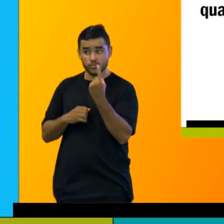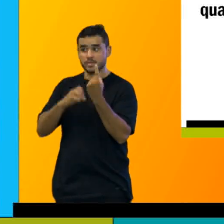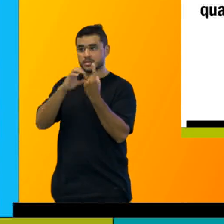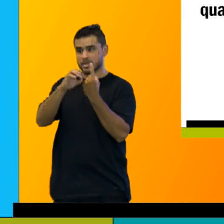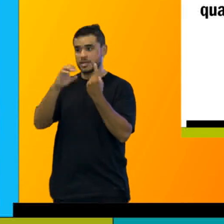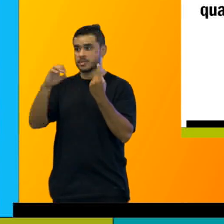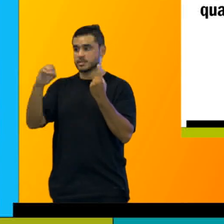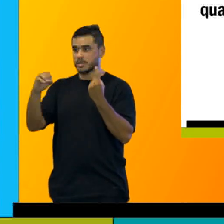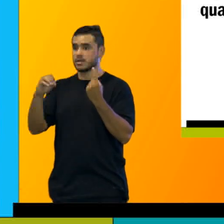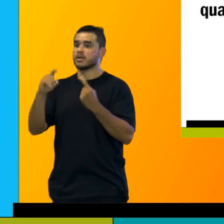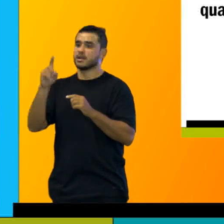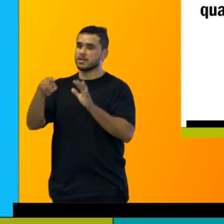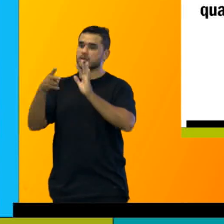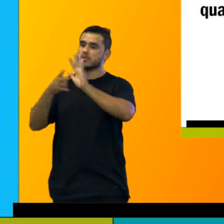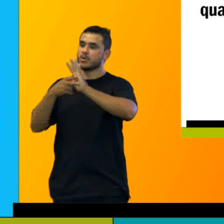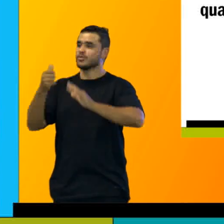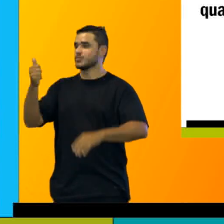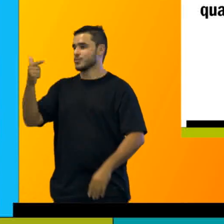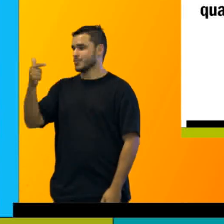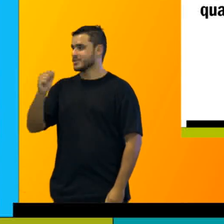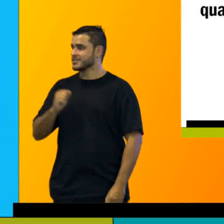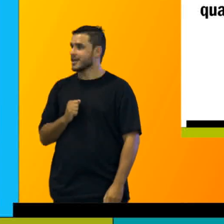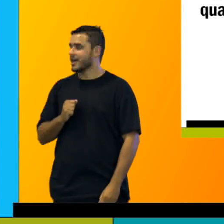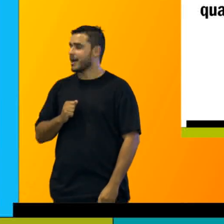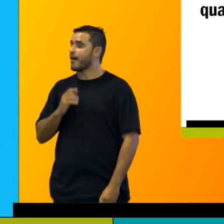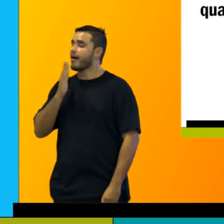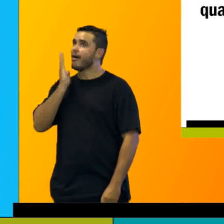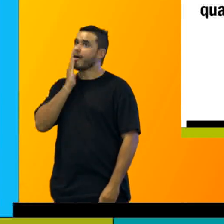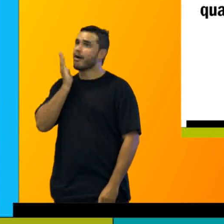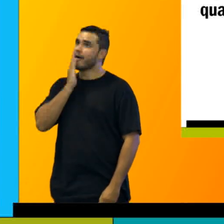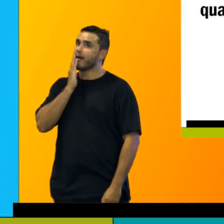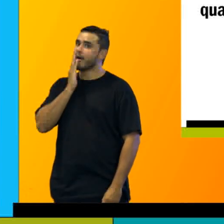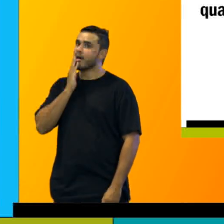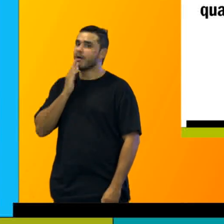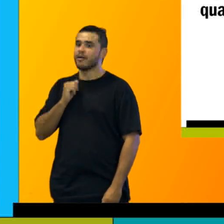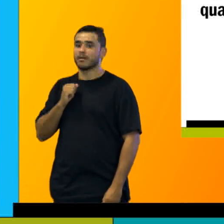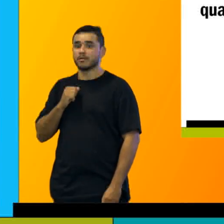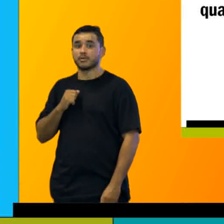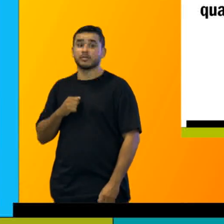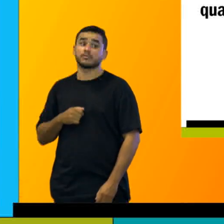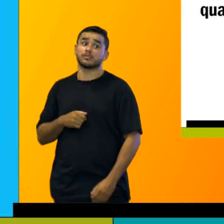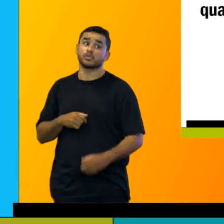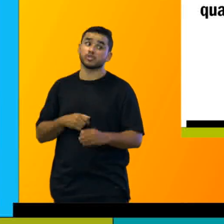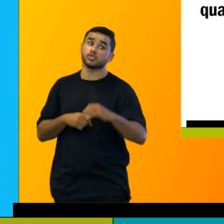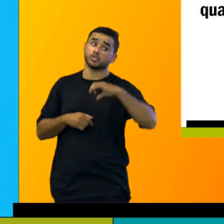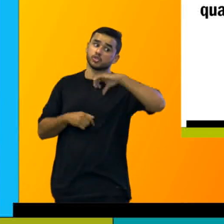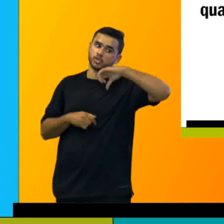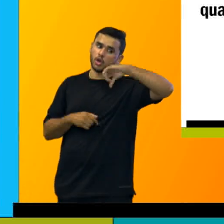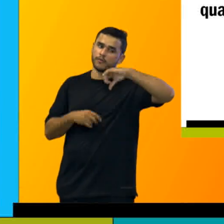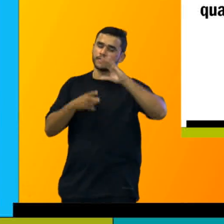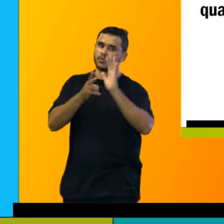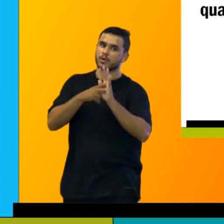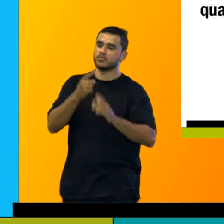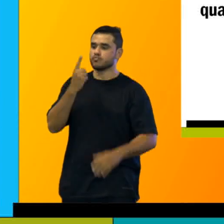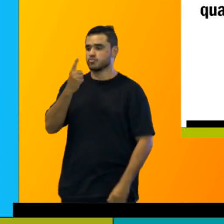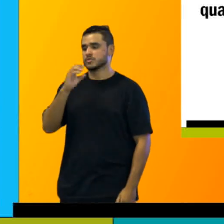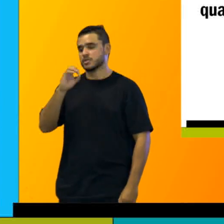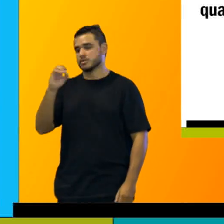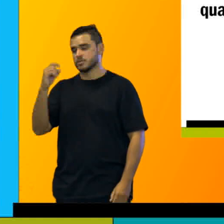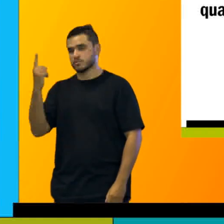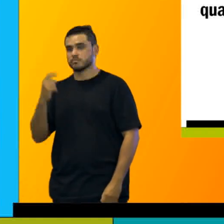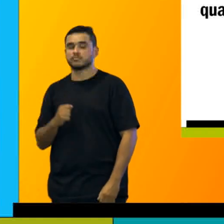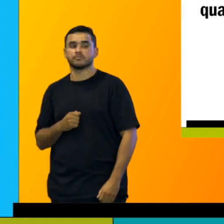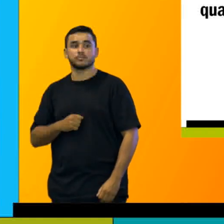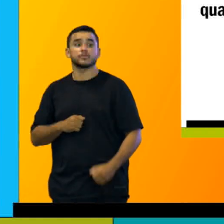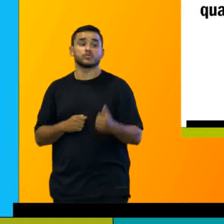o 12. Tá legal? Ele está dizendo aí, ó, o 9 é 1001 e o 12 é